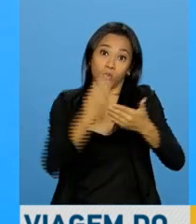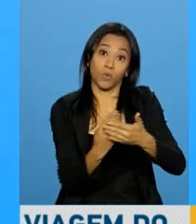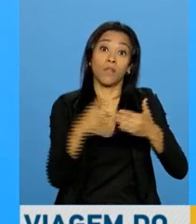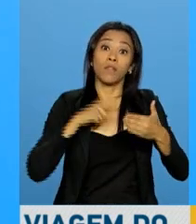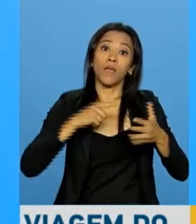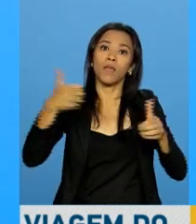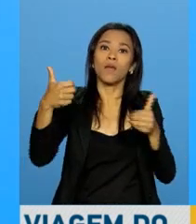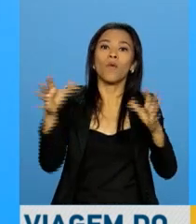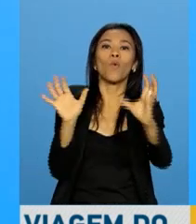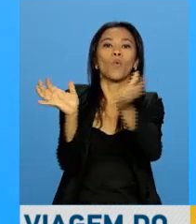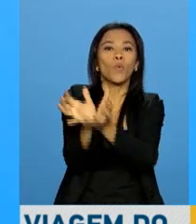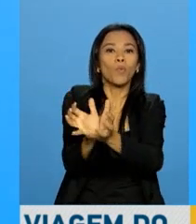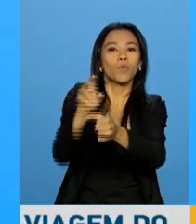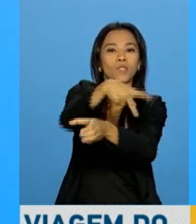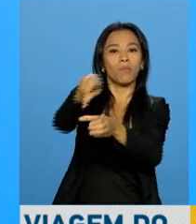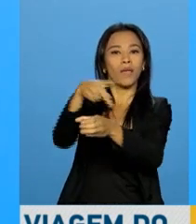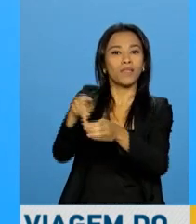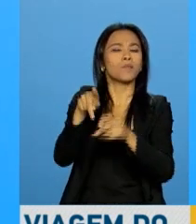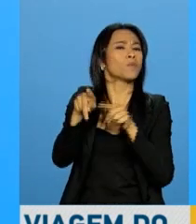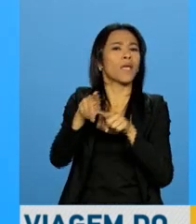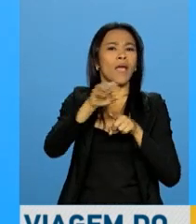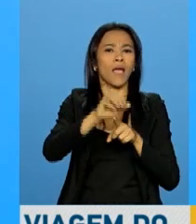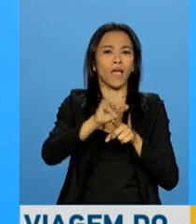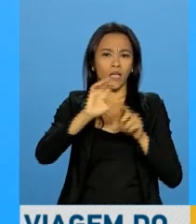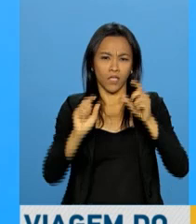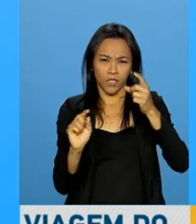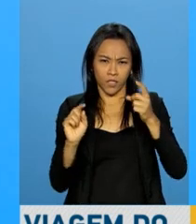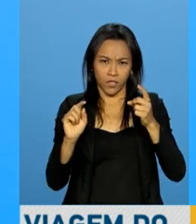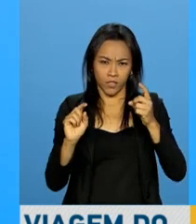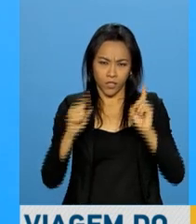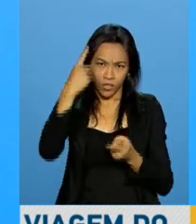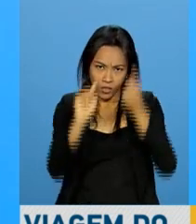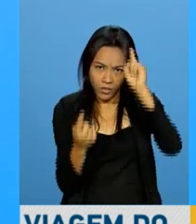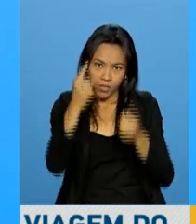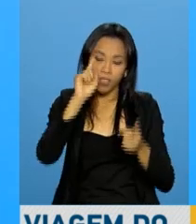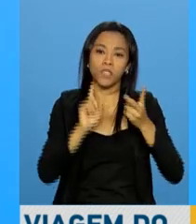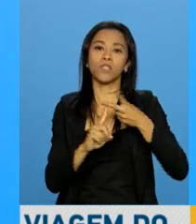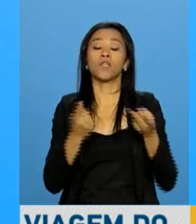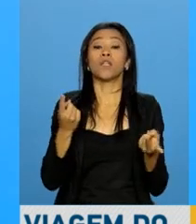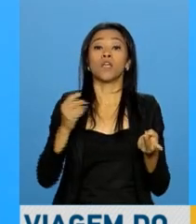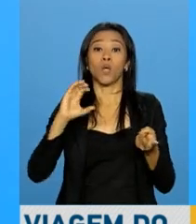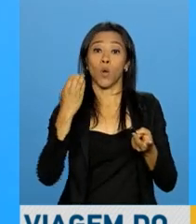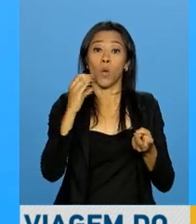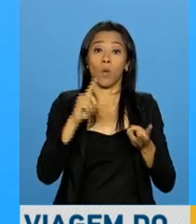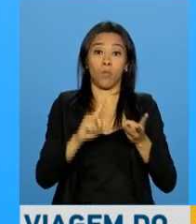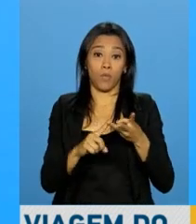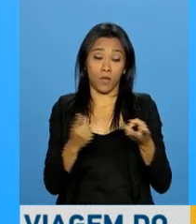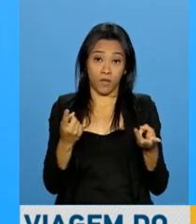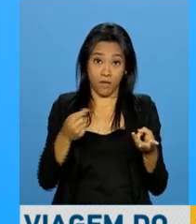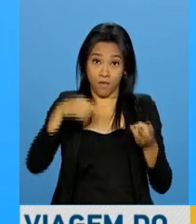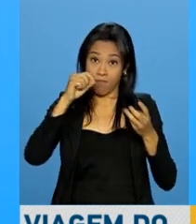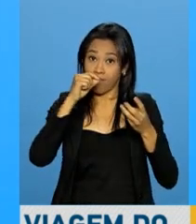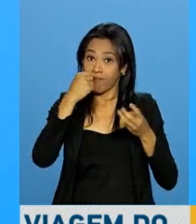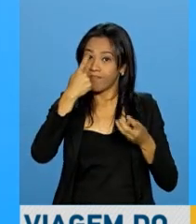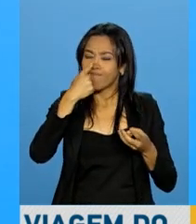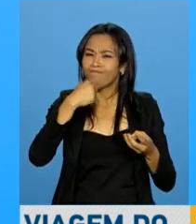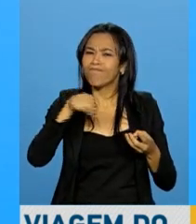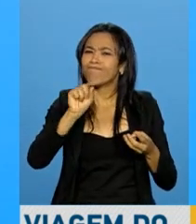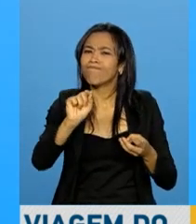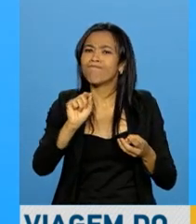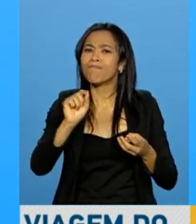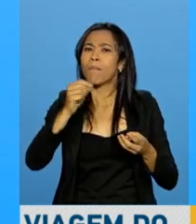uma iniciativa de integração que congrega Chile, Colômbia, México e Peru. Nós queremos